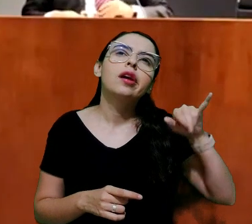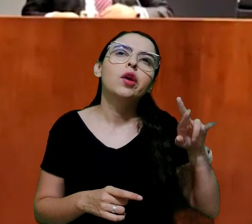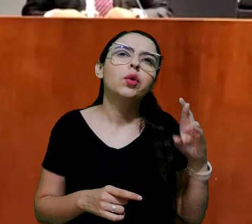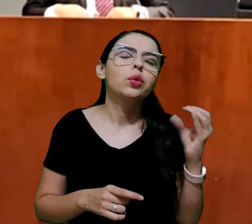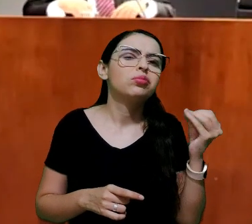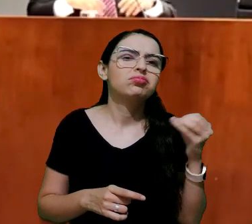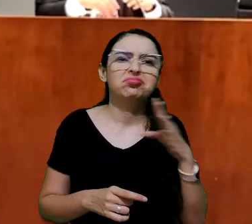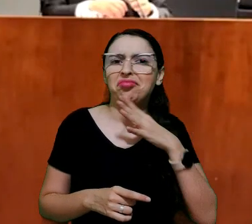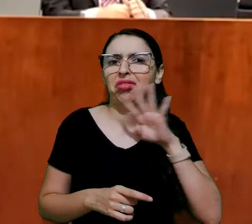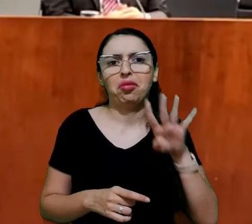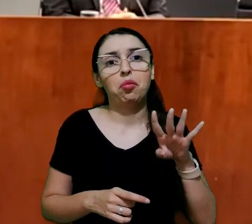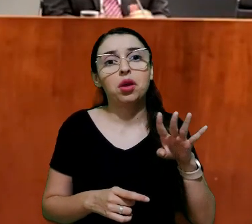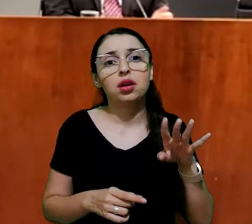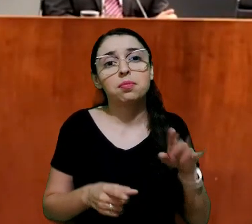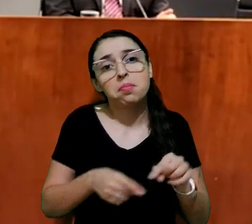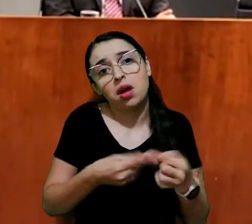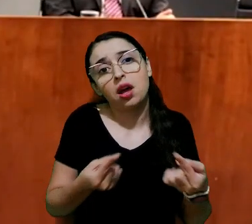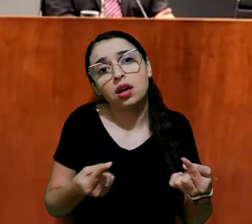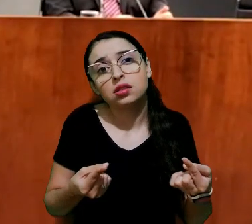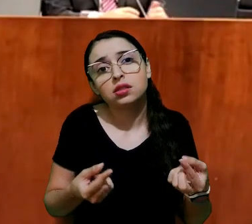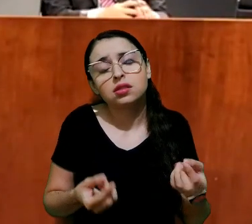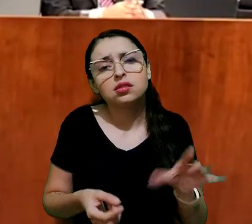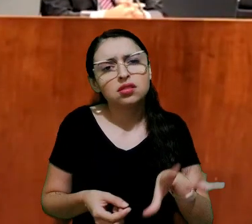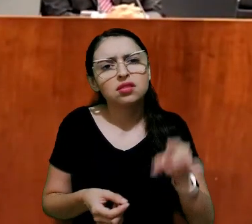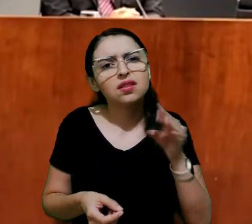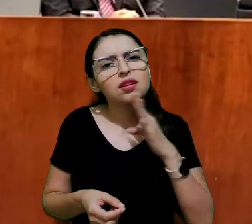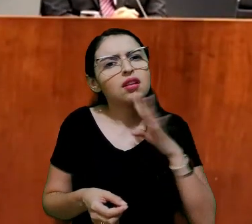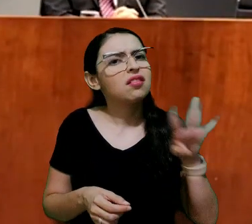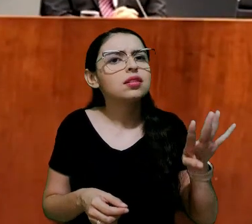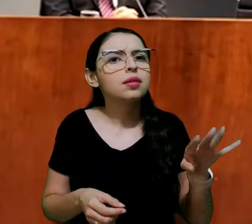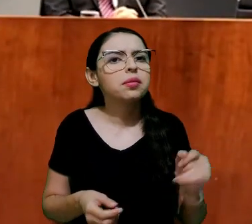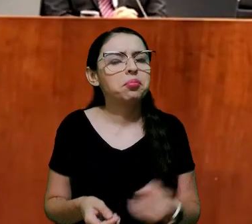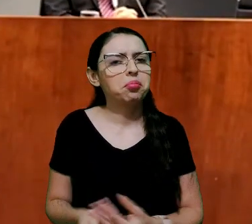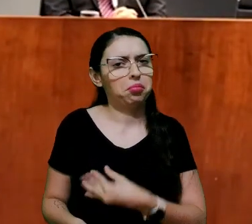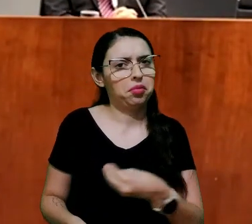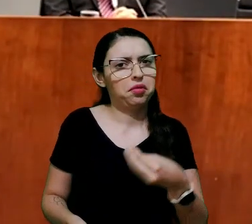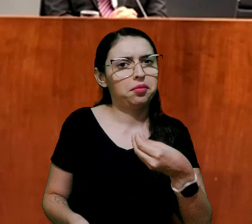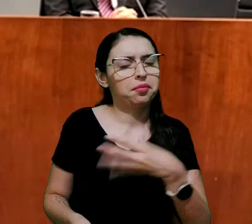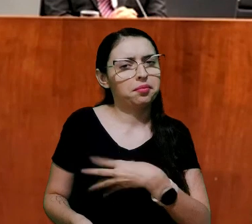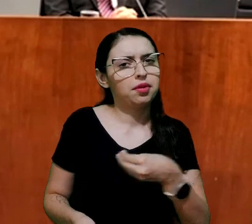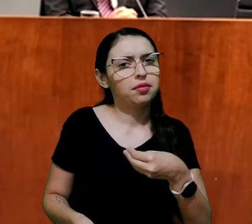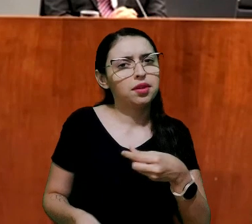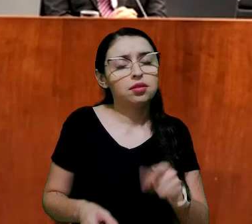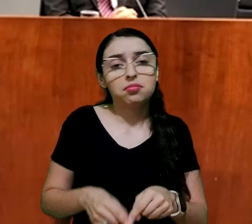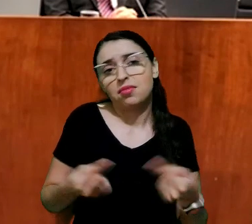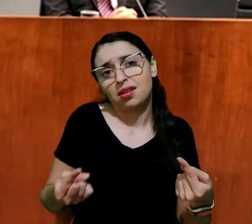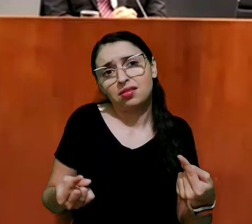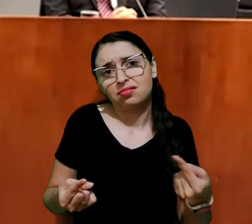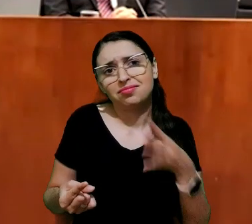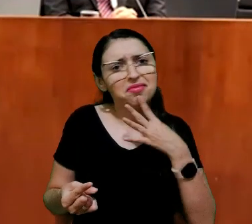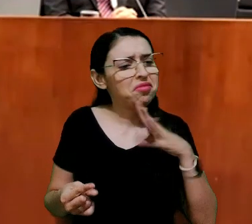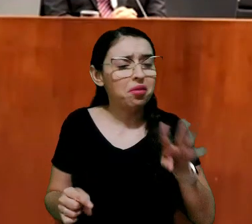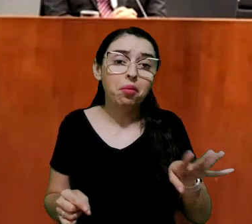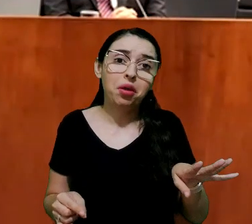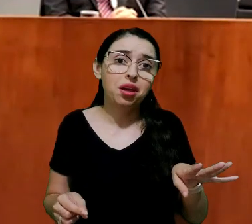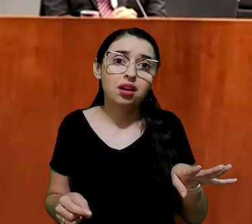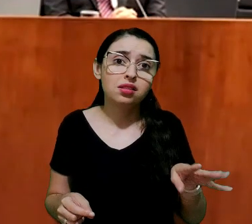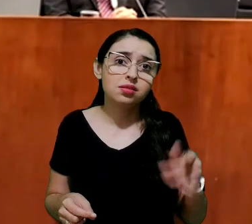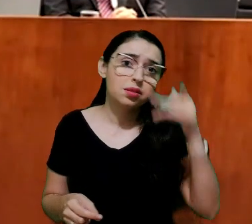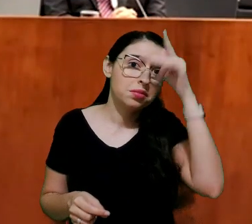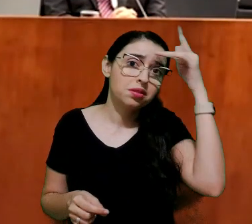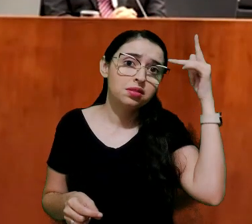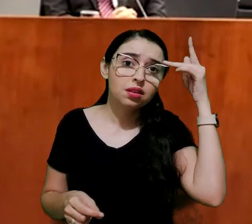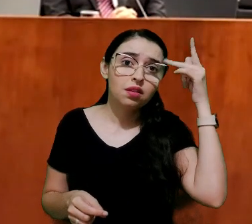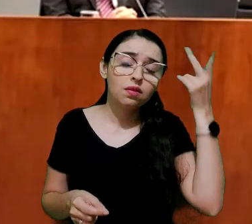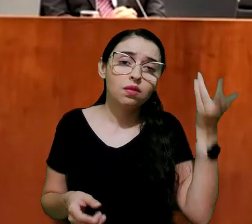quem? Do meu filho? Mas eu nem conheço a pessoa, nem conheço esse